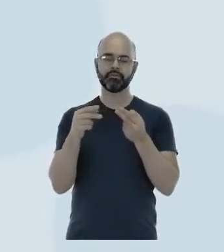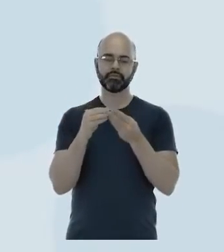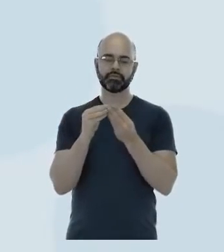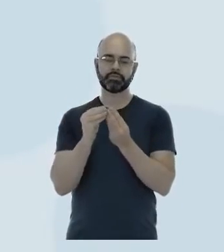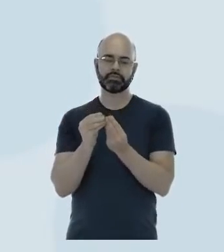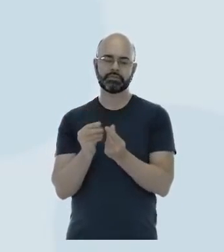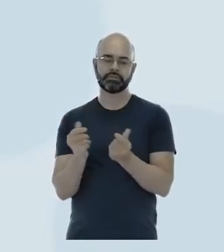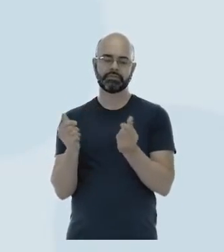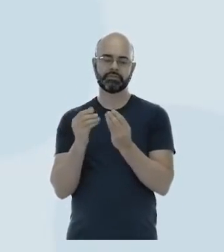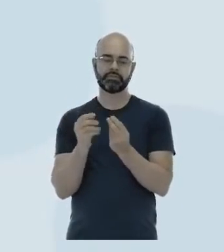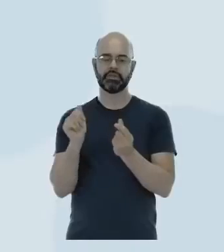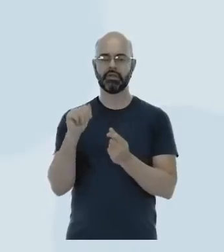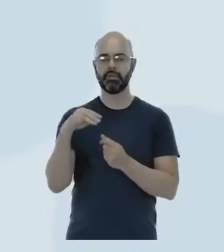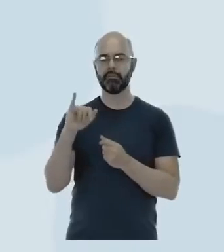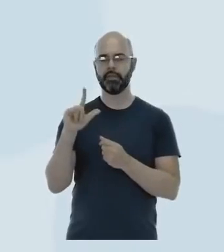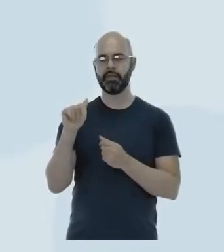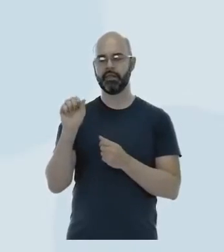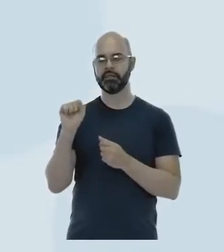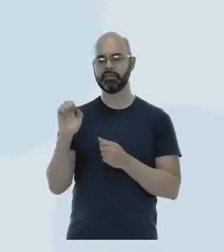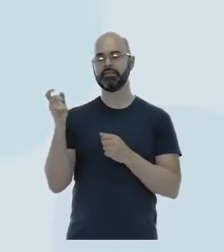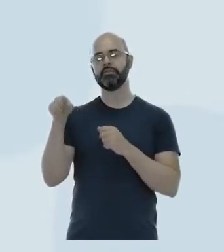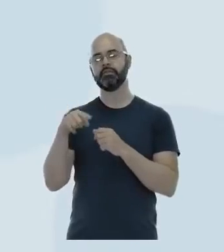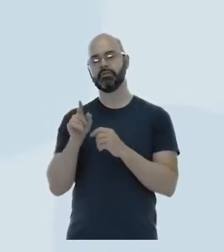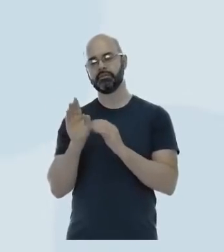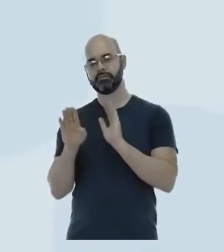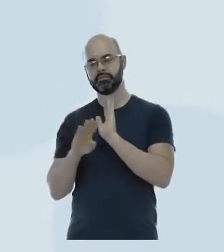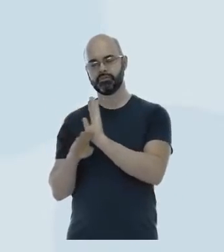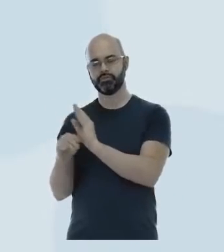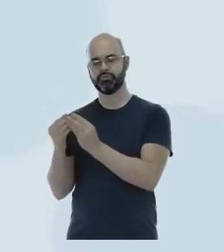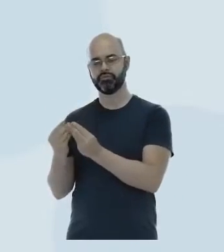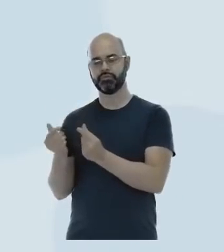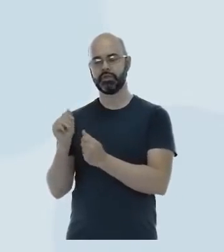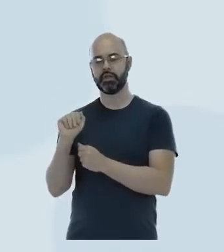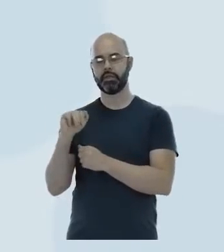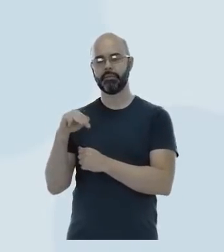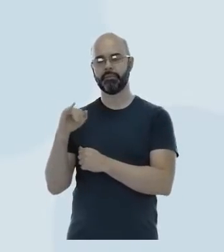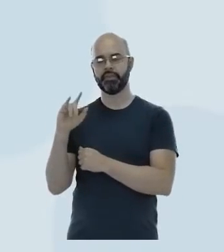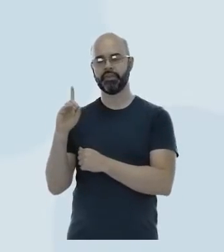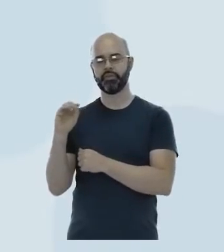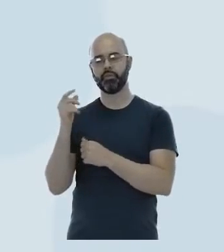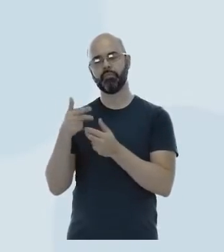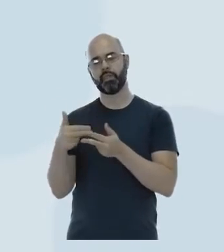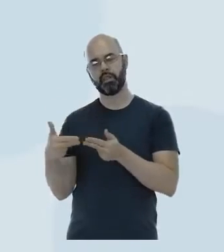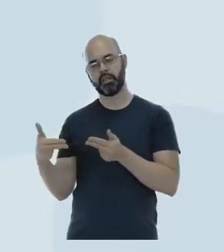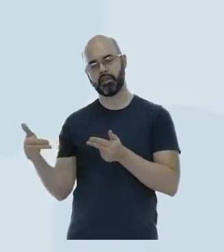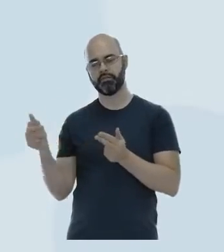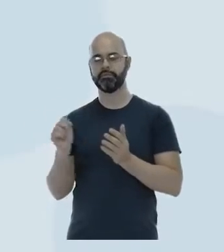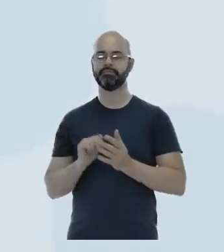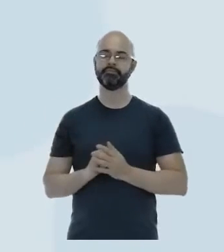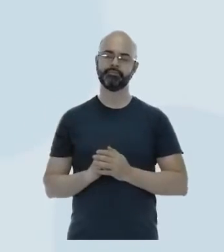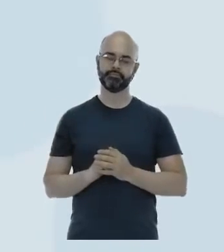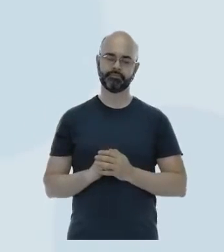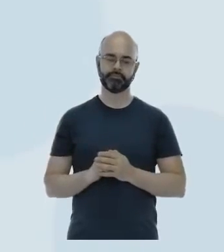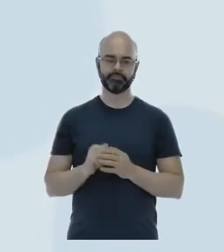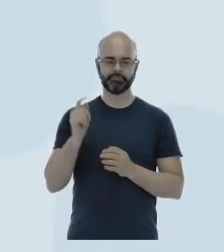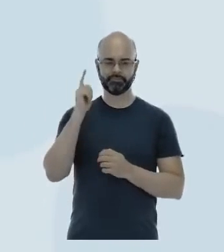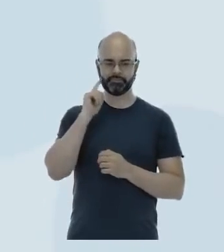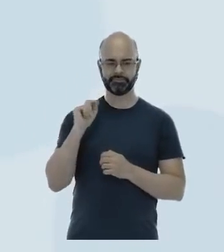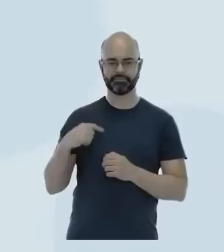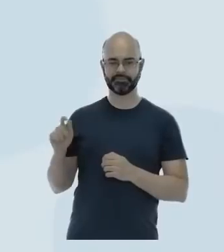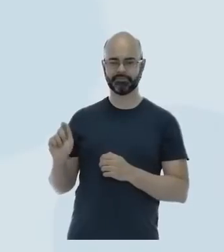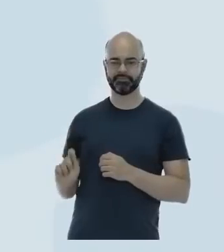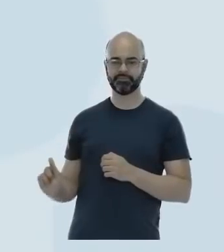exemplo, a amilase, que degrada o amido, tá bom? Muito bem. Então, voltando aqui, deixa eu pegar minha canetinha